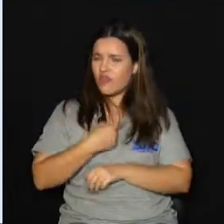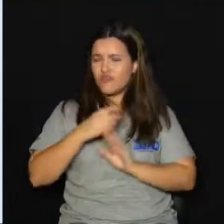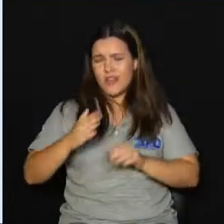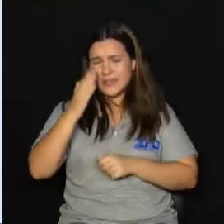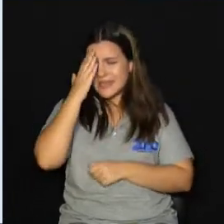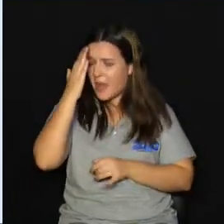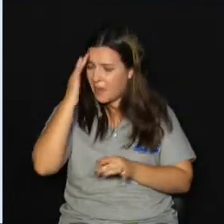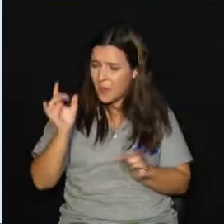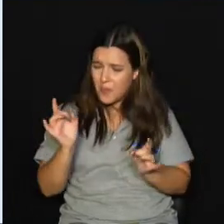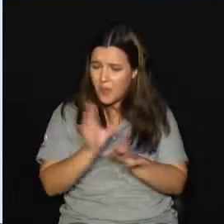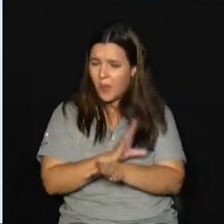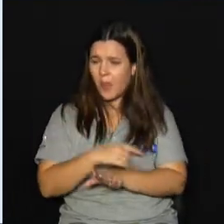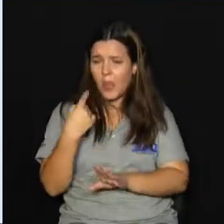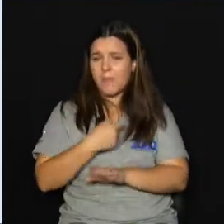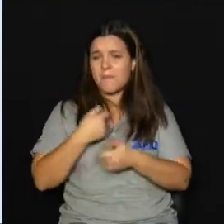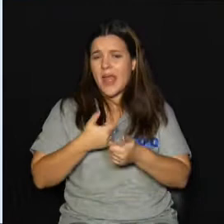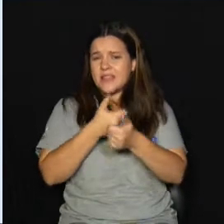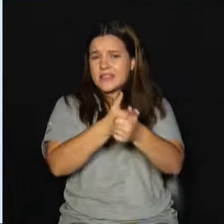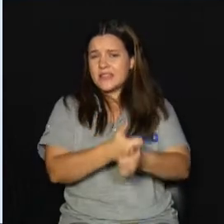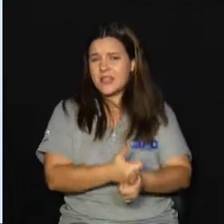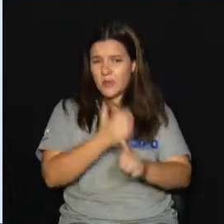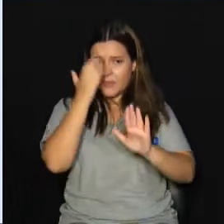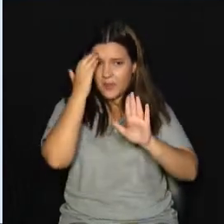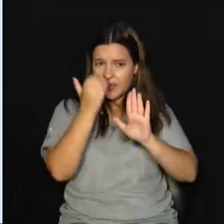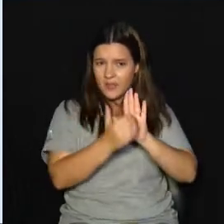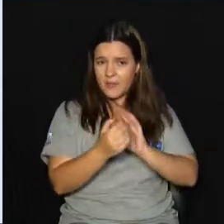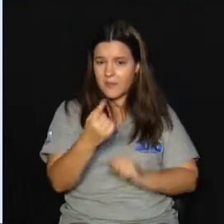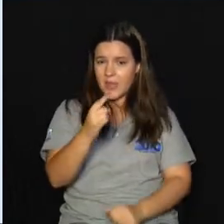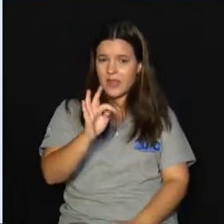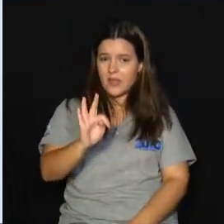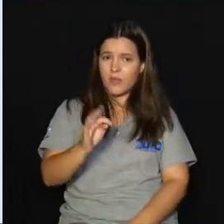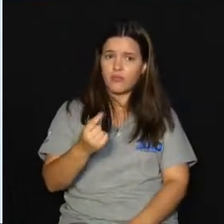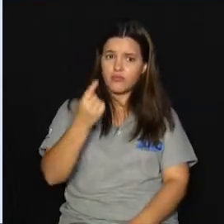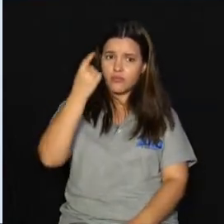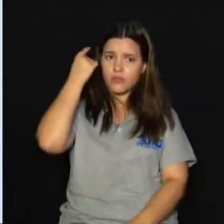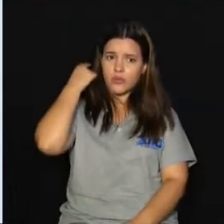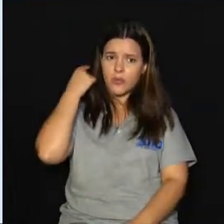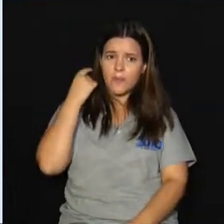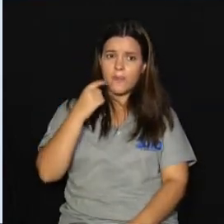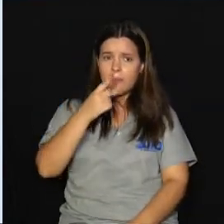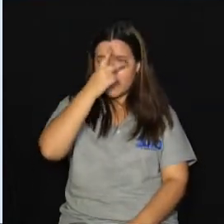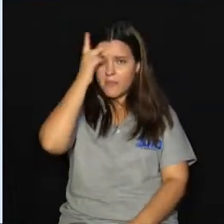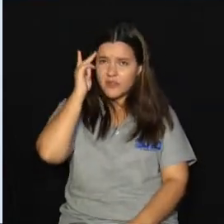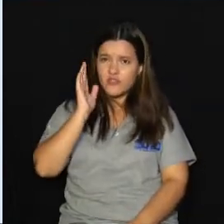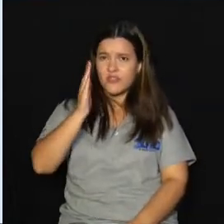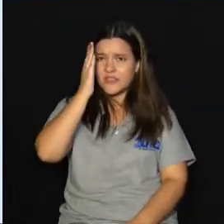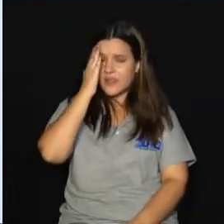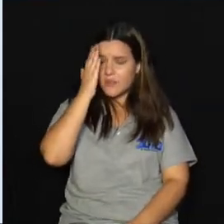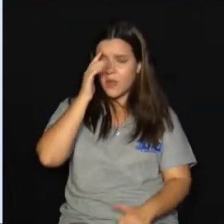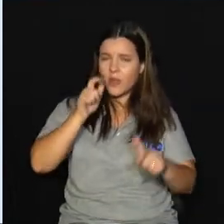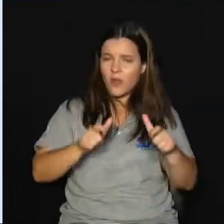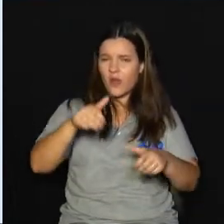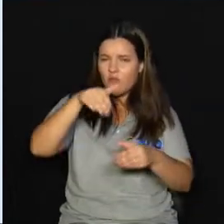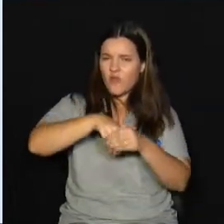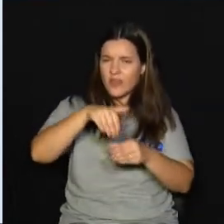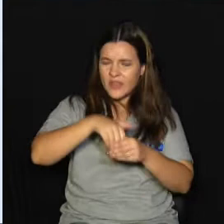gente precisa seguir, já teve um primeiro turno recentemente que as pessoas já sabiam seu local de votação, sabe